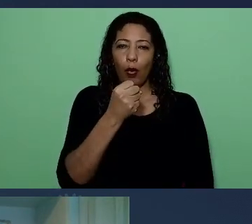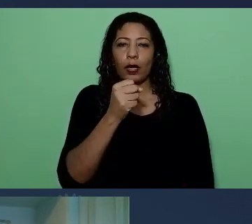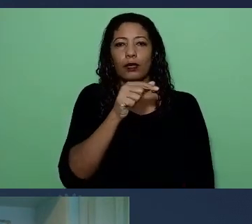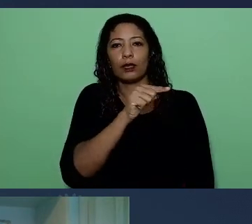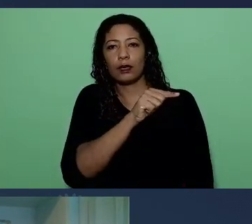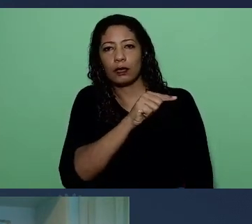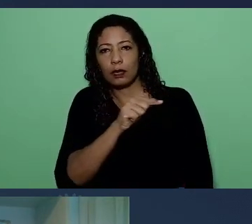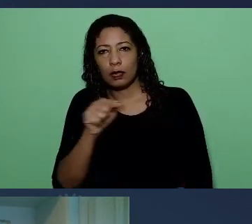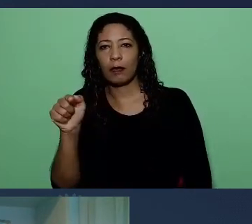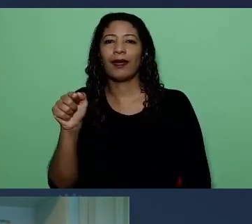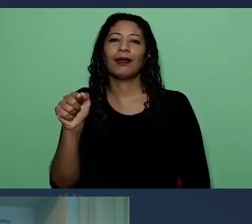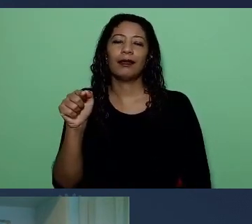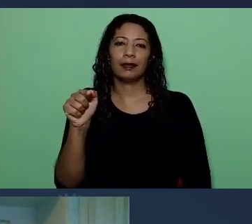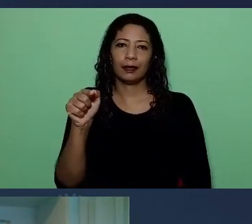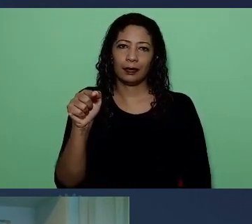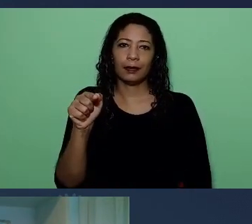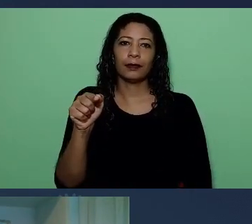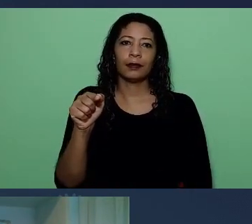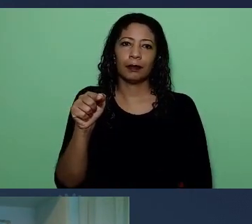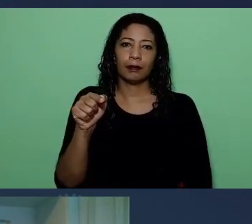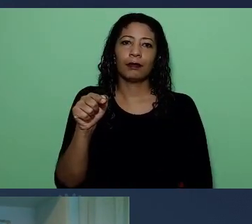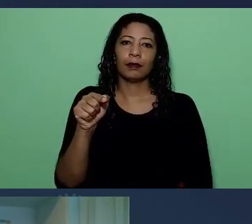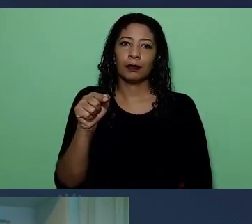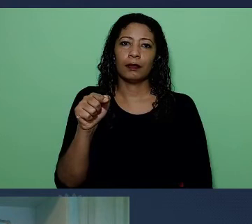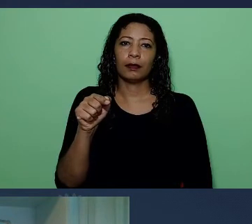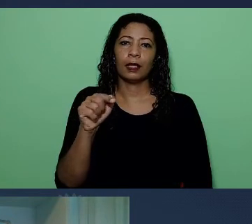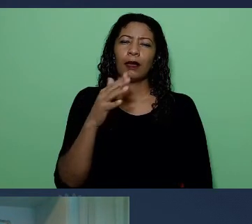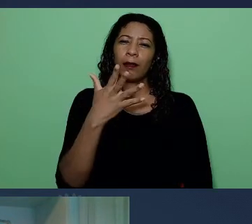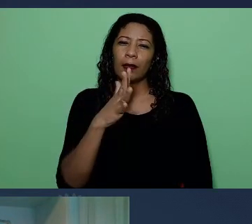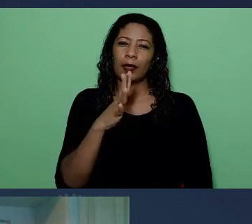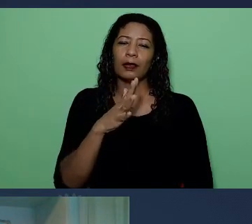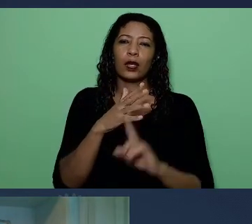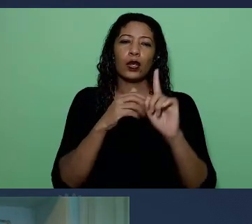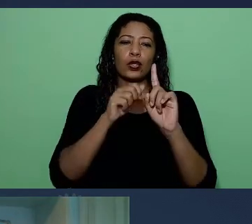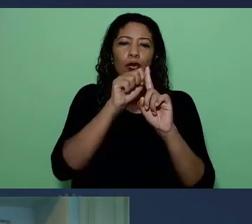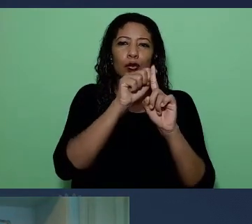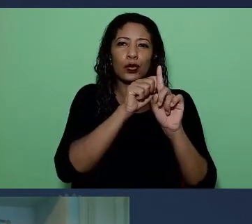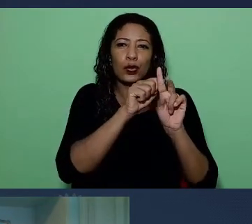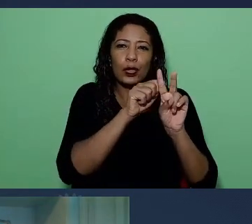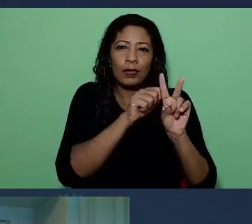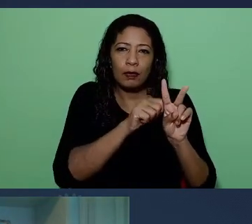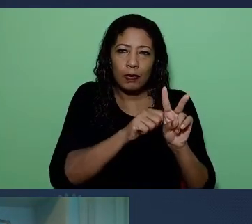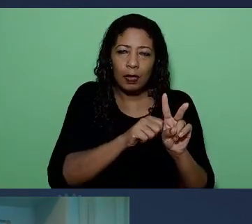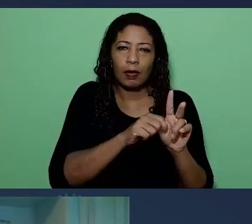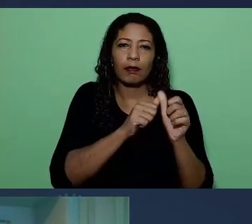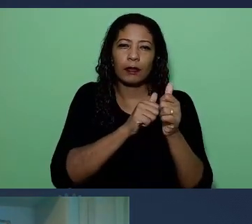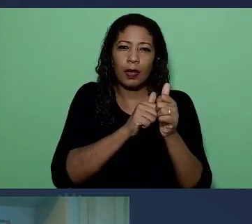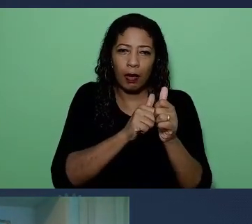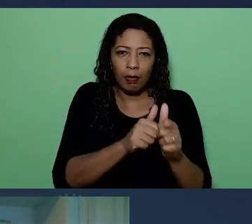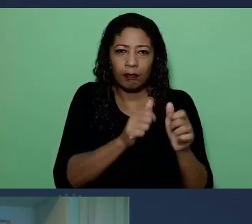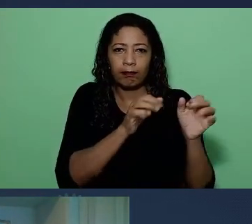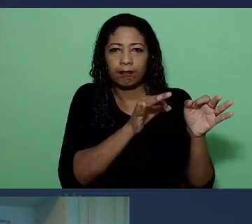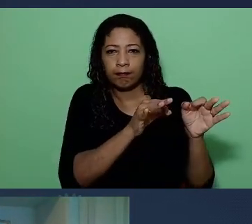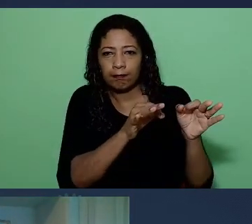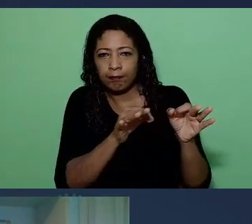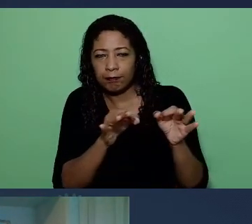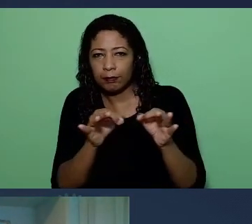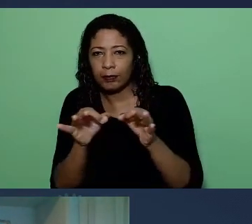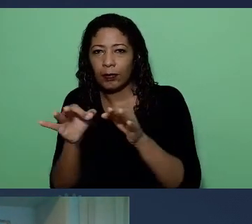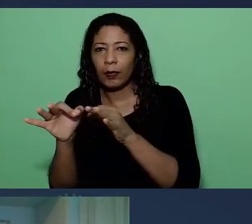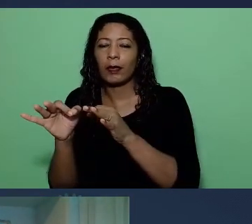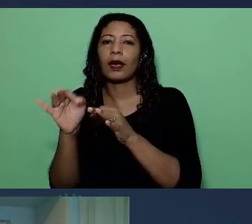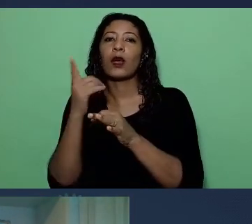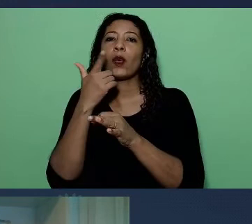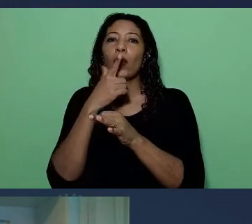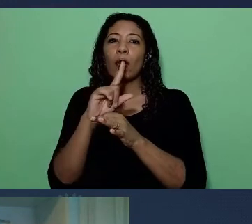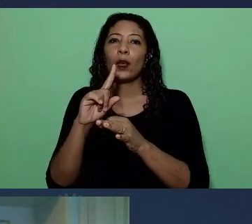gente aconselha aí, no mínimo por 2 meses de acompanhamento regular, para que comece a haver aí uma